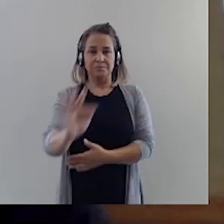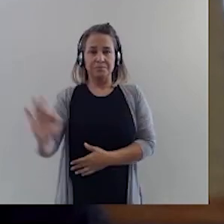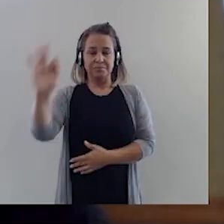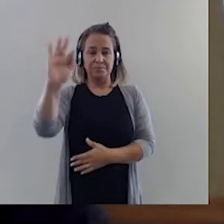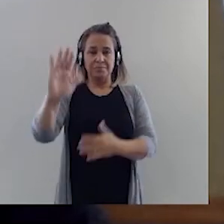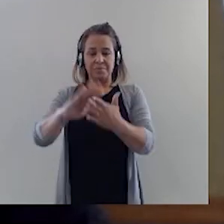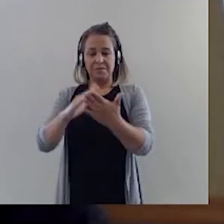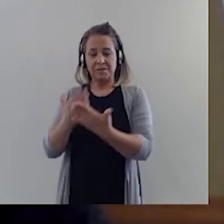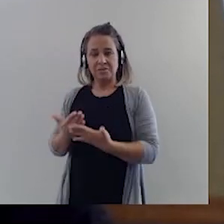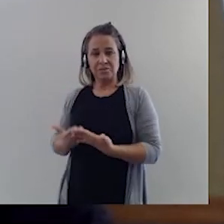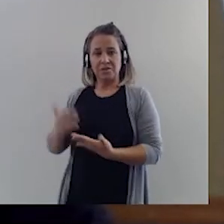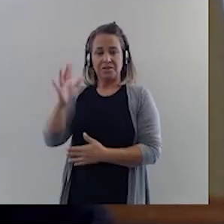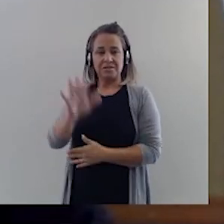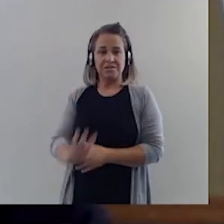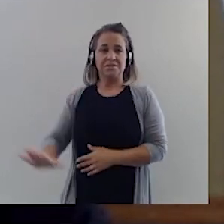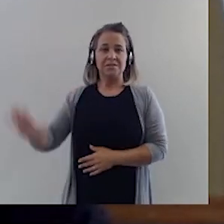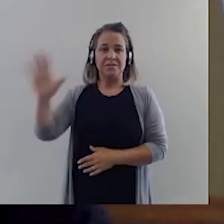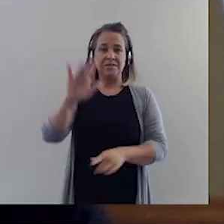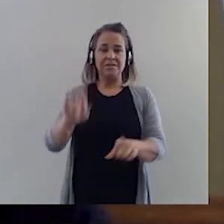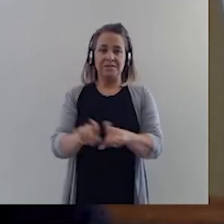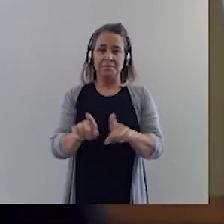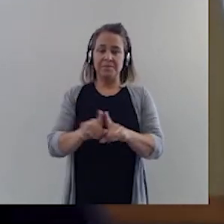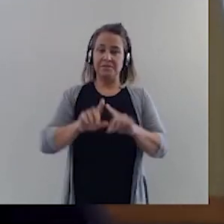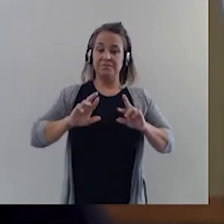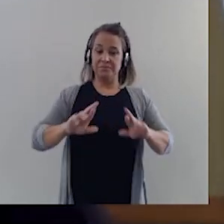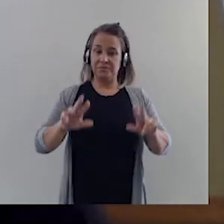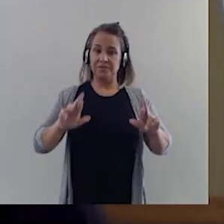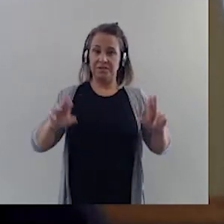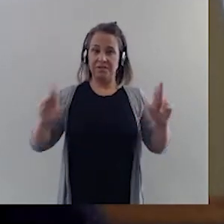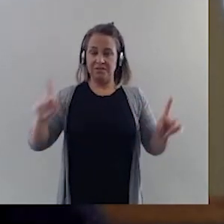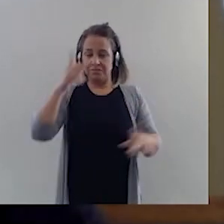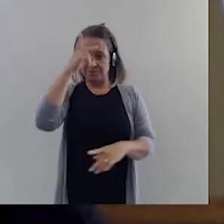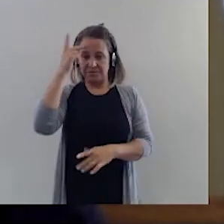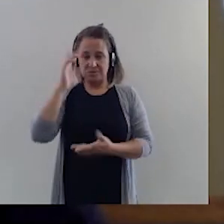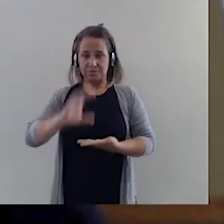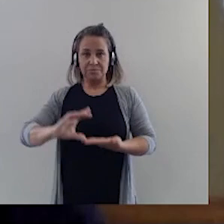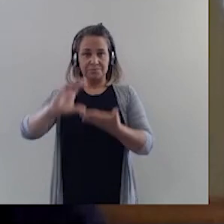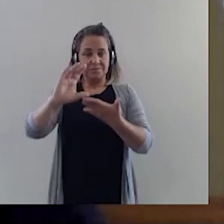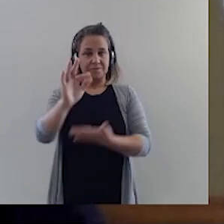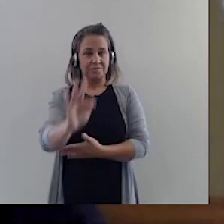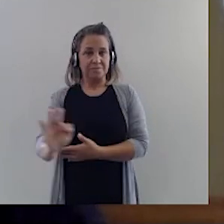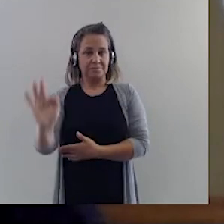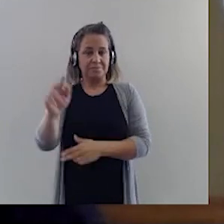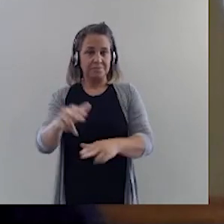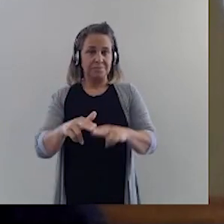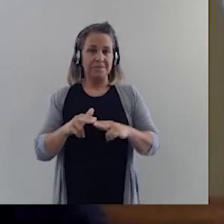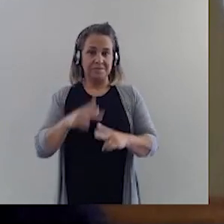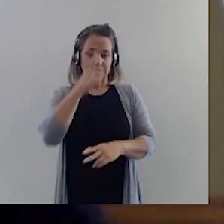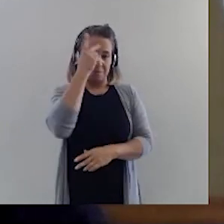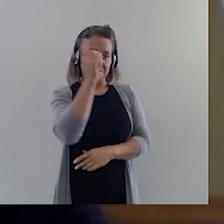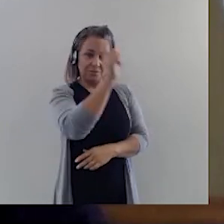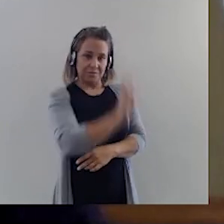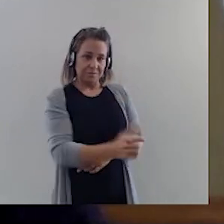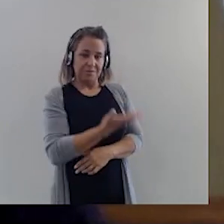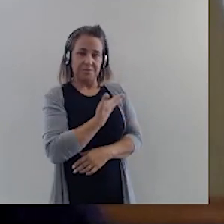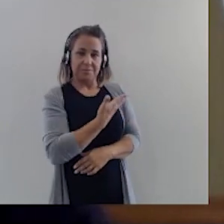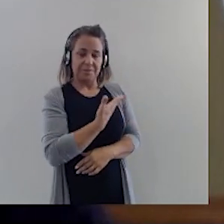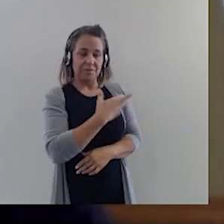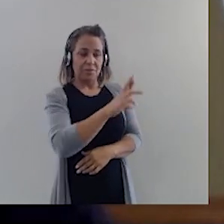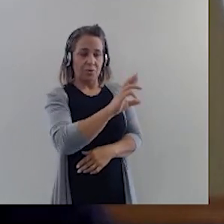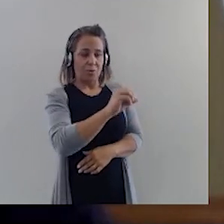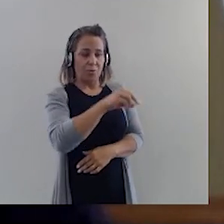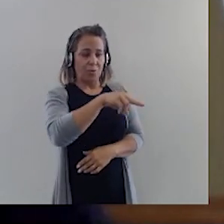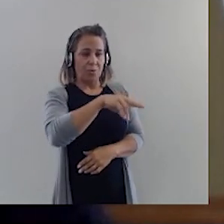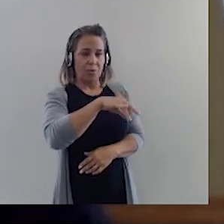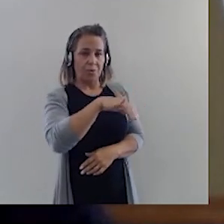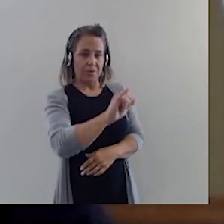Escola Nacional e também de diversos funcionários do Conselho Federal. Então, na pessoa do meu amigo Rony Duarte,